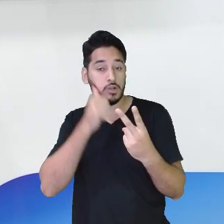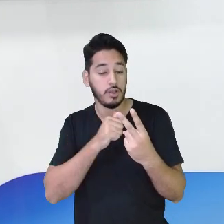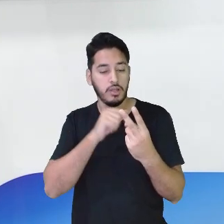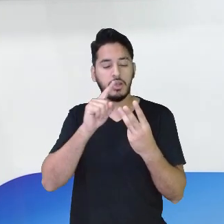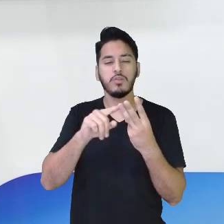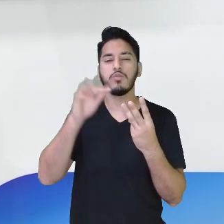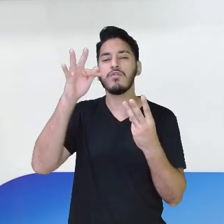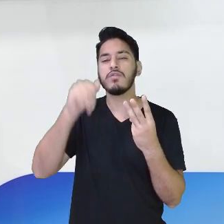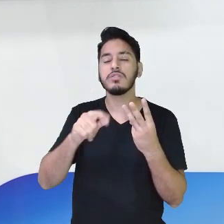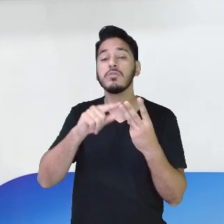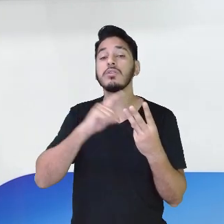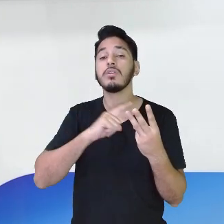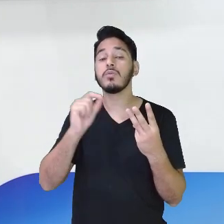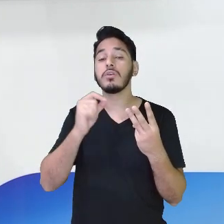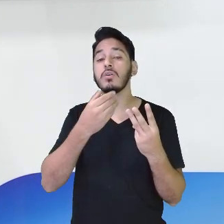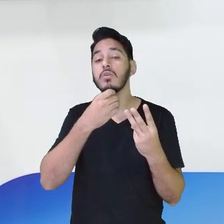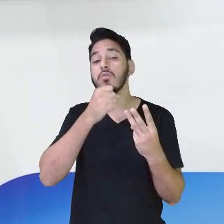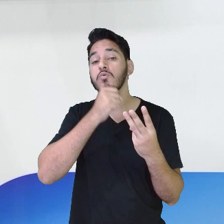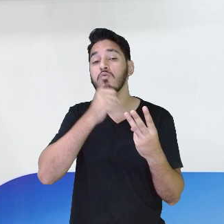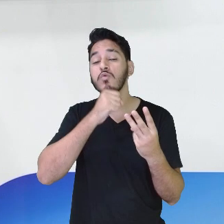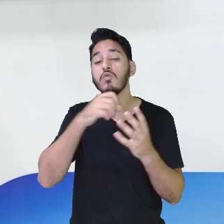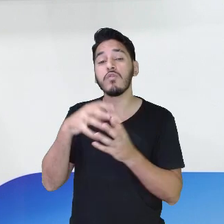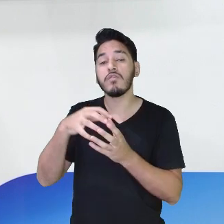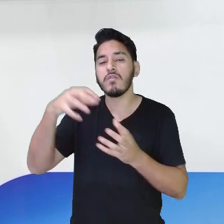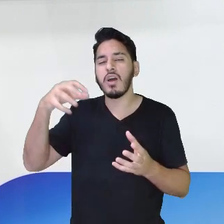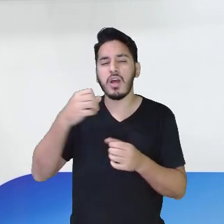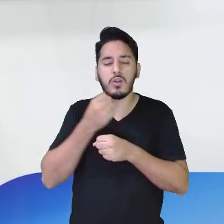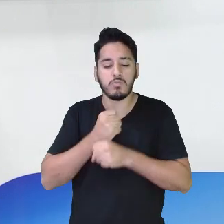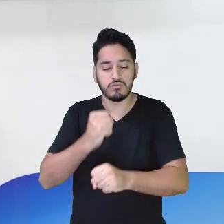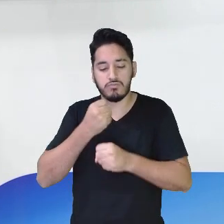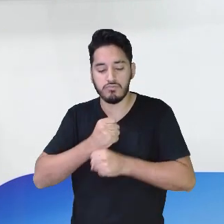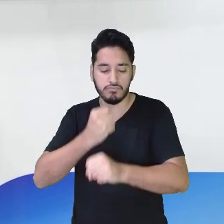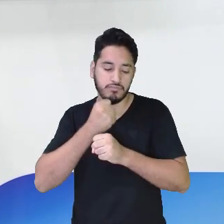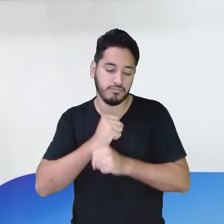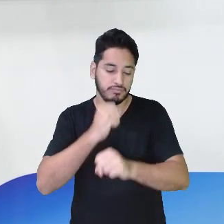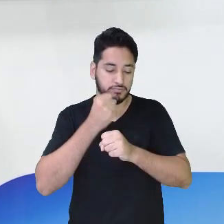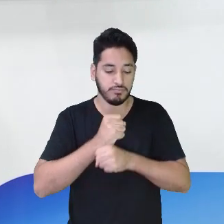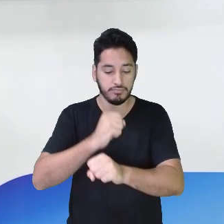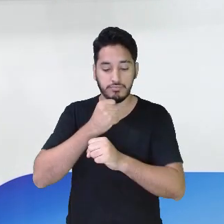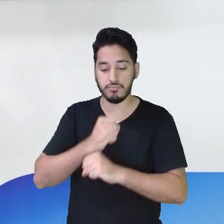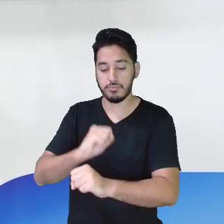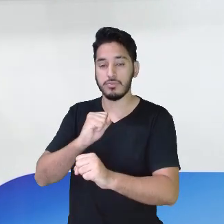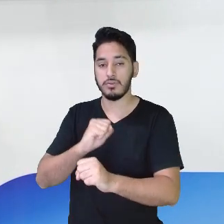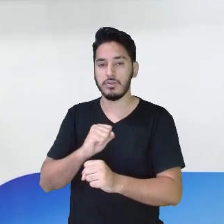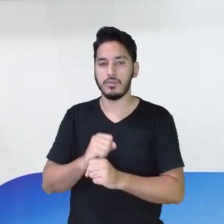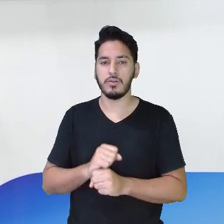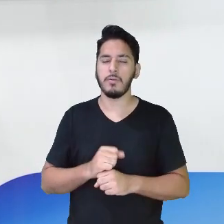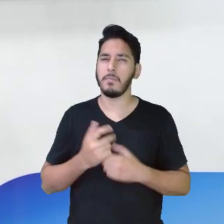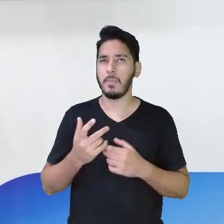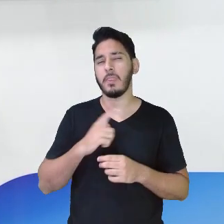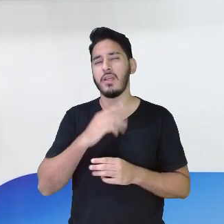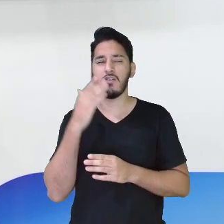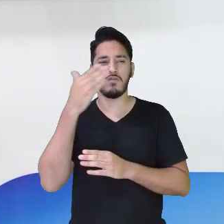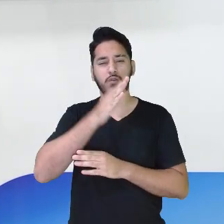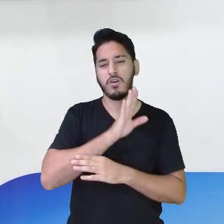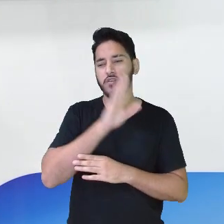depois no finzinho é que aparece ali um trabalhador, um funcionário do hotel. Fala que ele foi em vários lugares, mas assim,